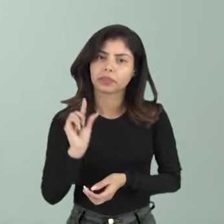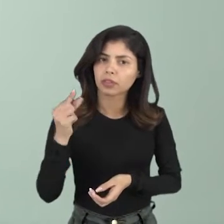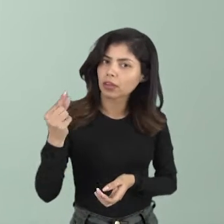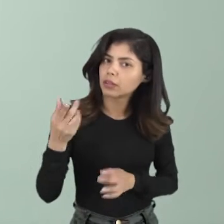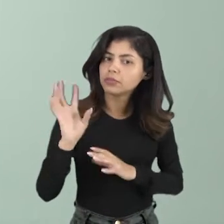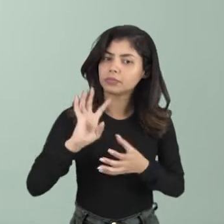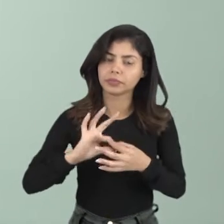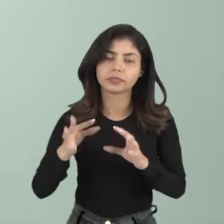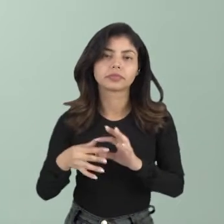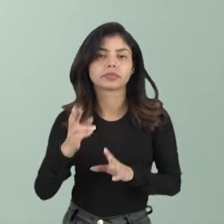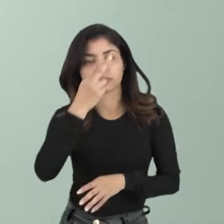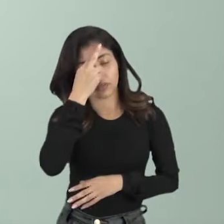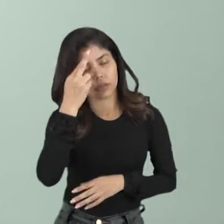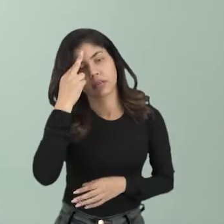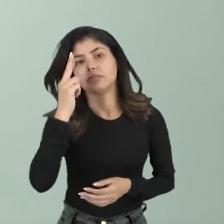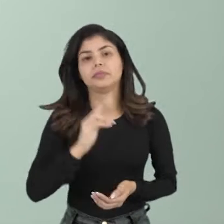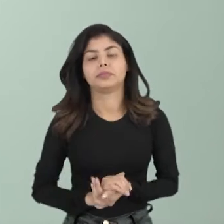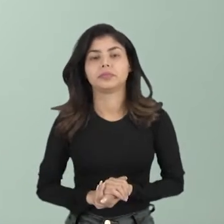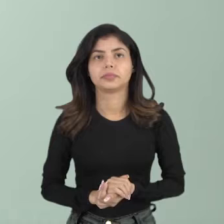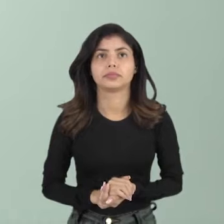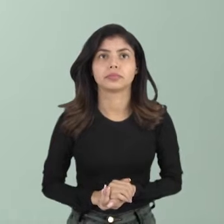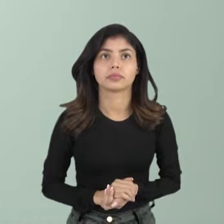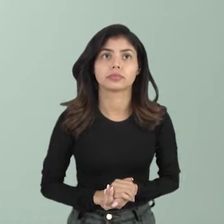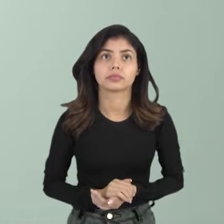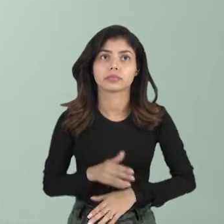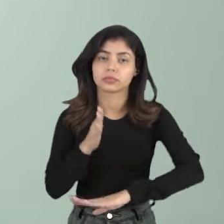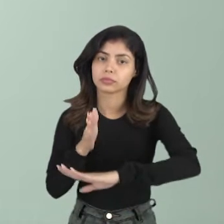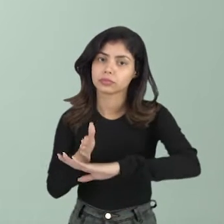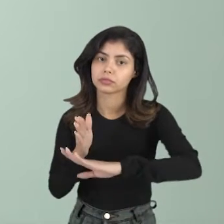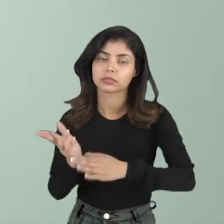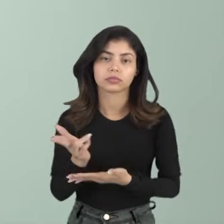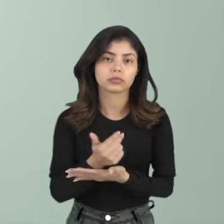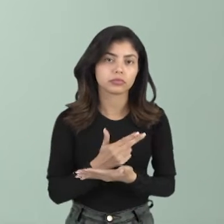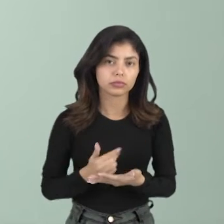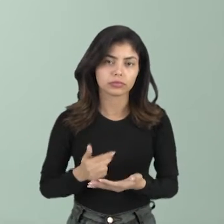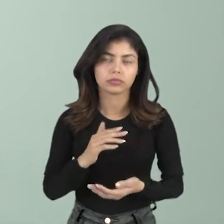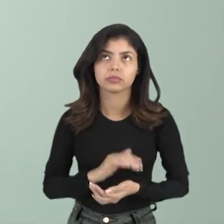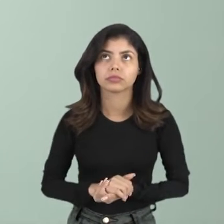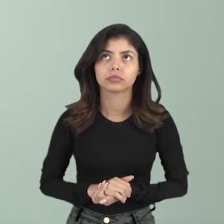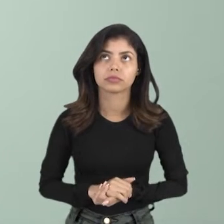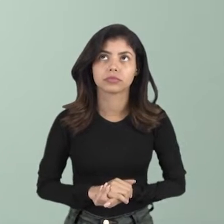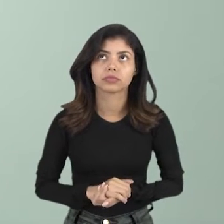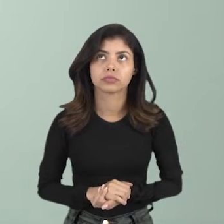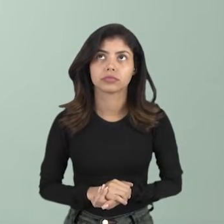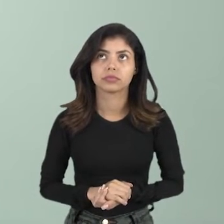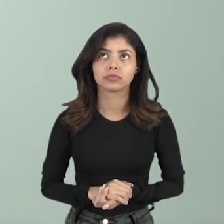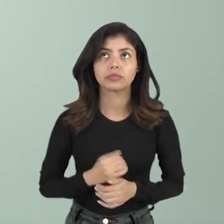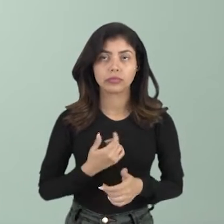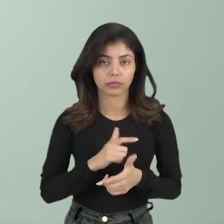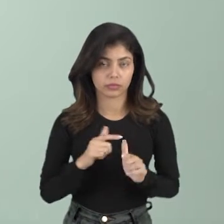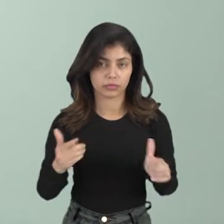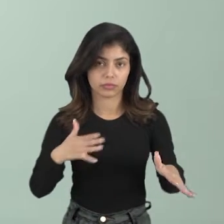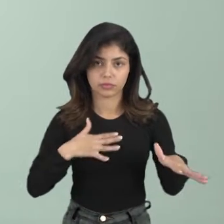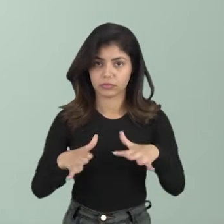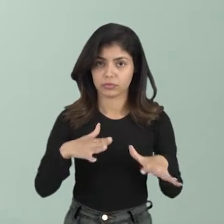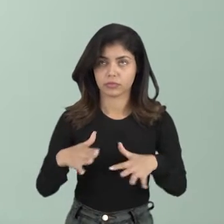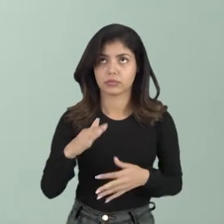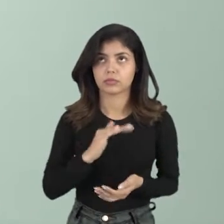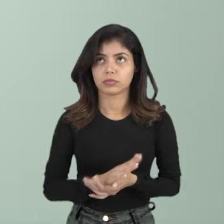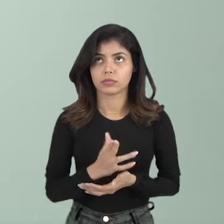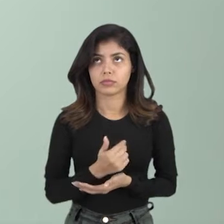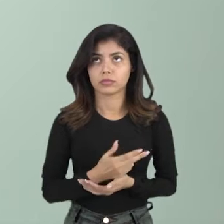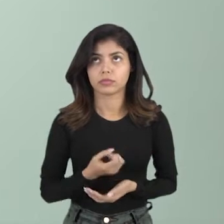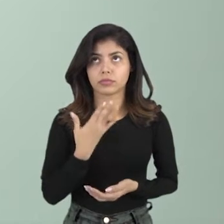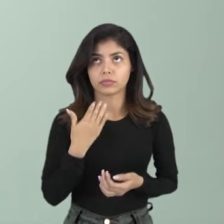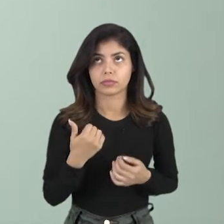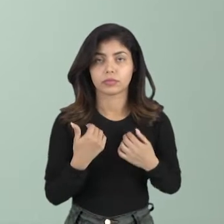o contexto histórico em que a arte moderna foi se tornando um grande movimento